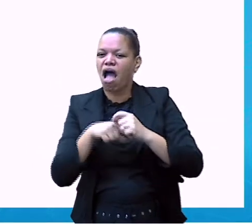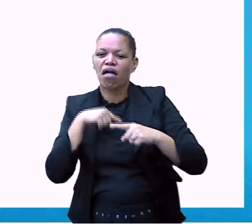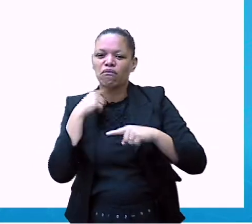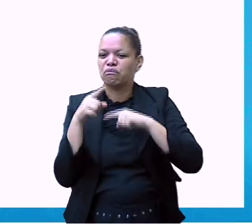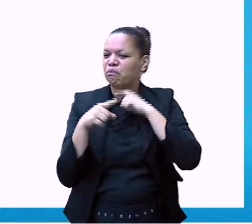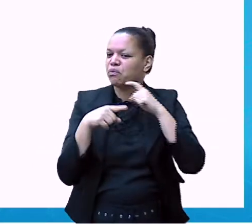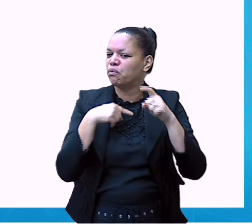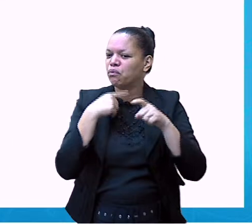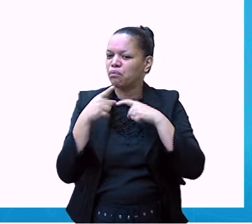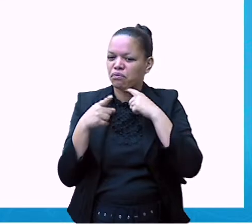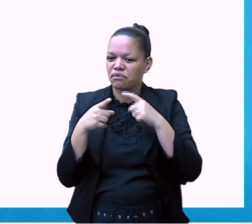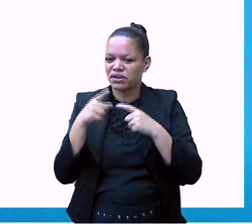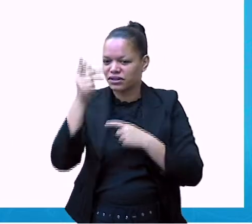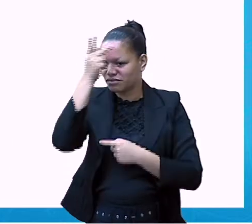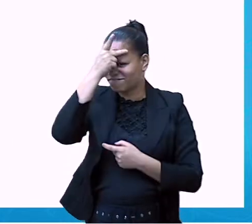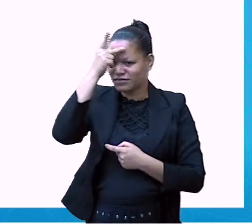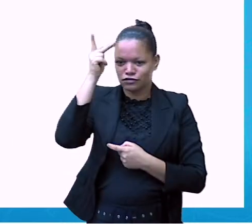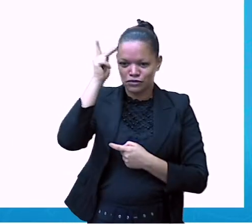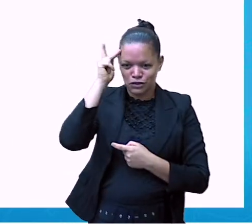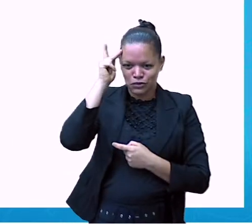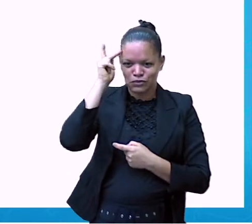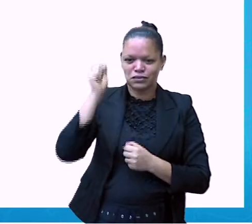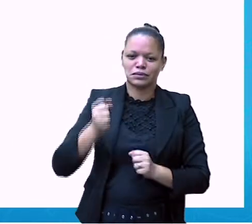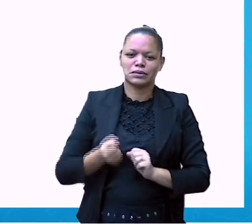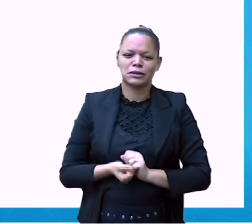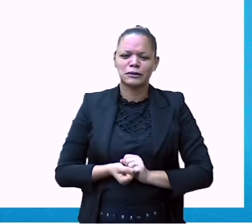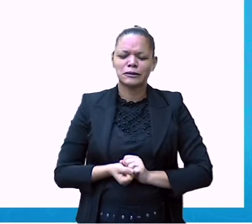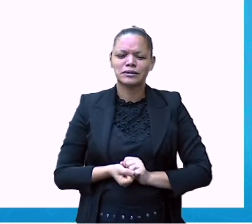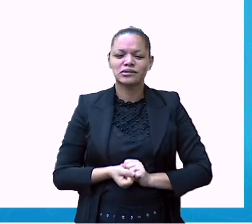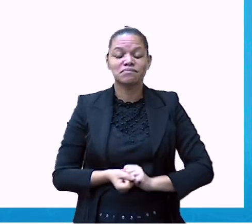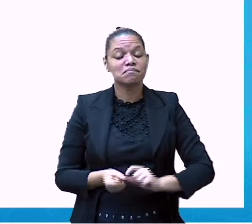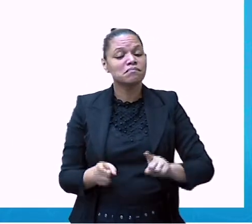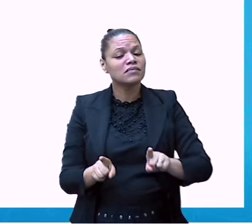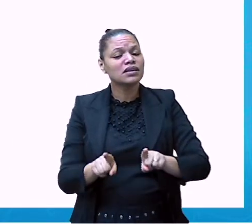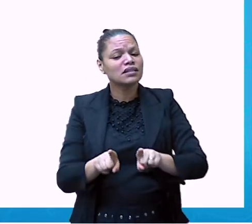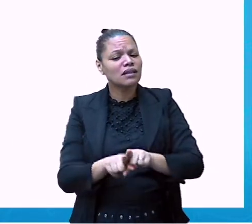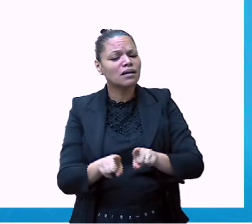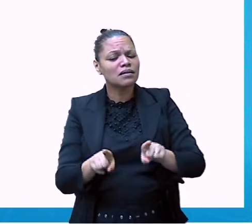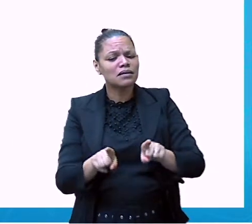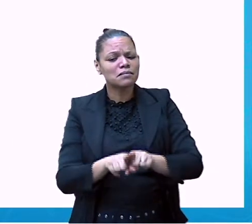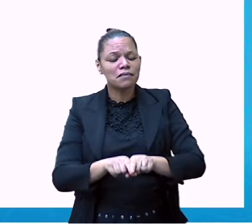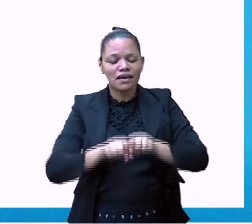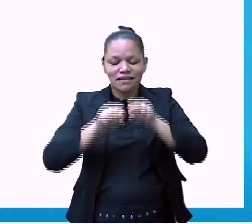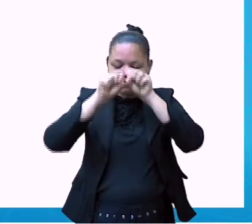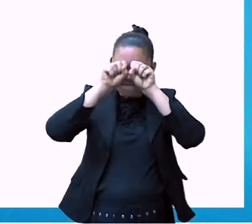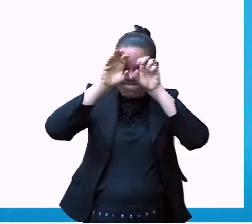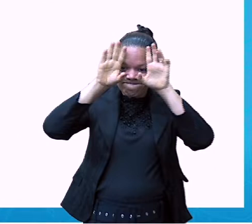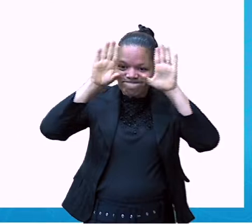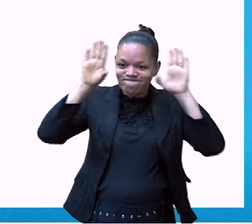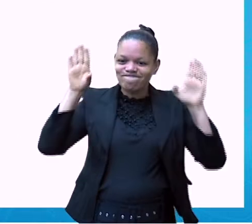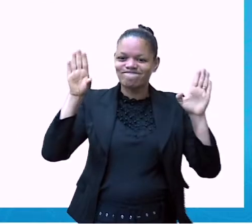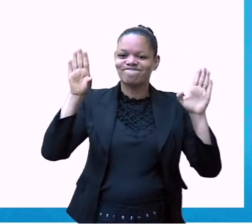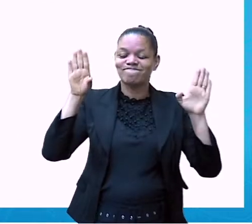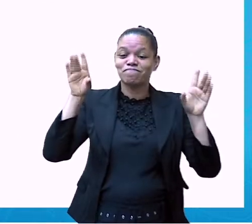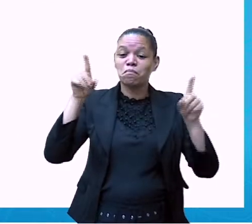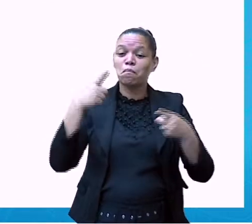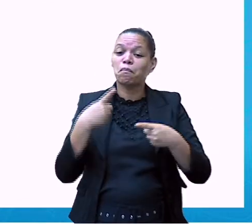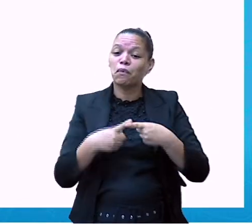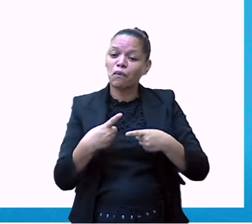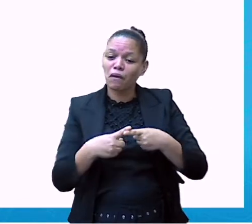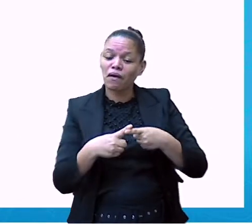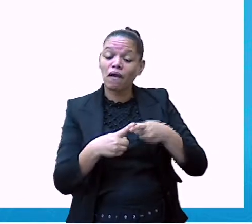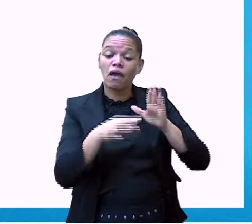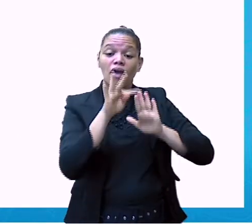vai informar, se ele vai esclarecer, ele é um texto bem curto e objetivo, ele